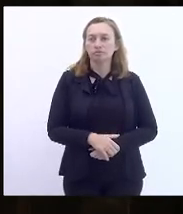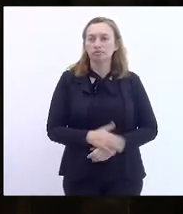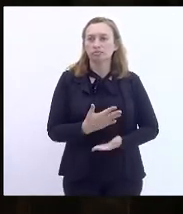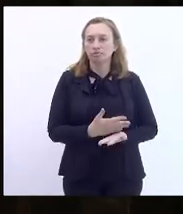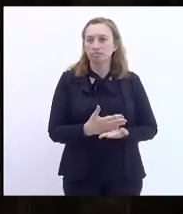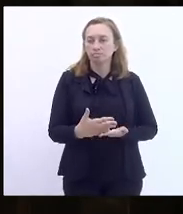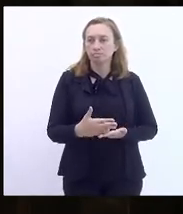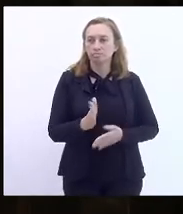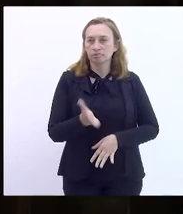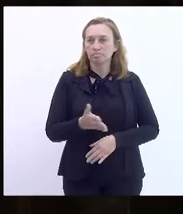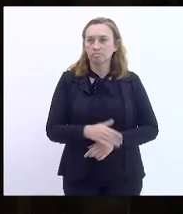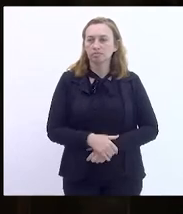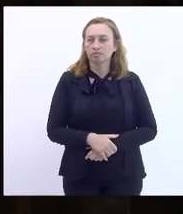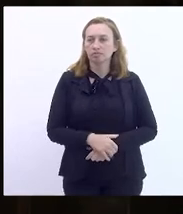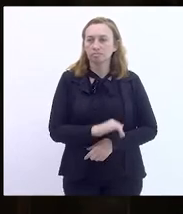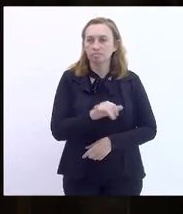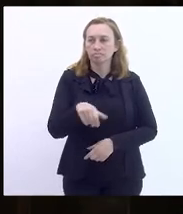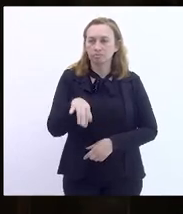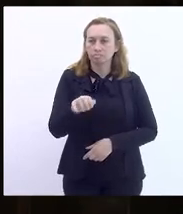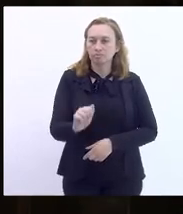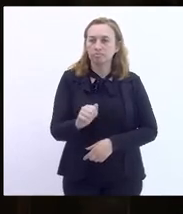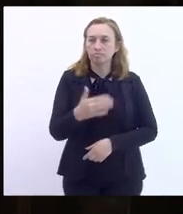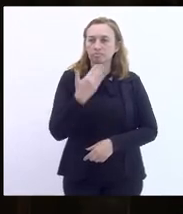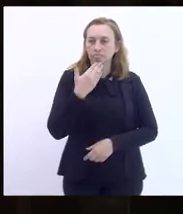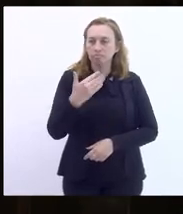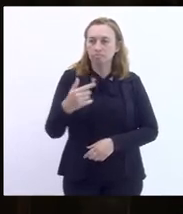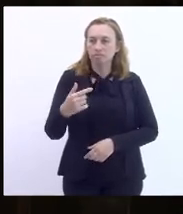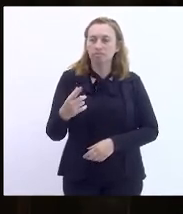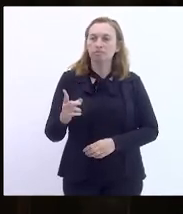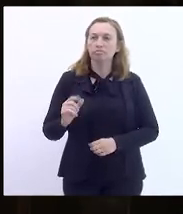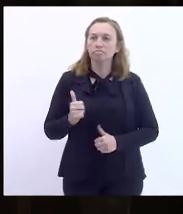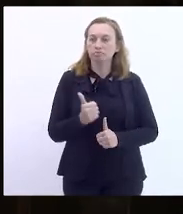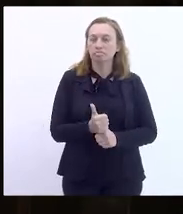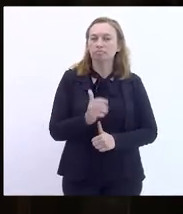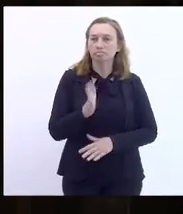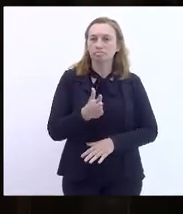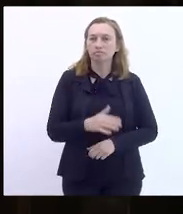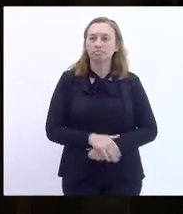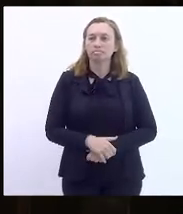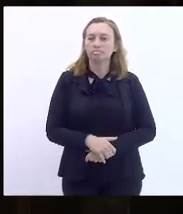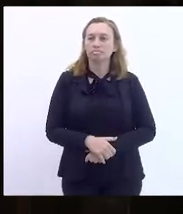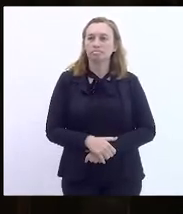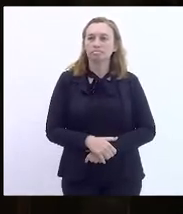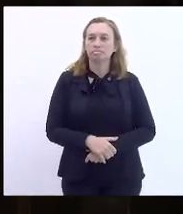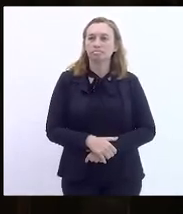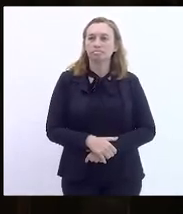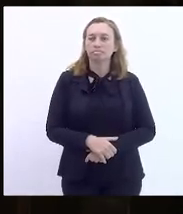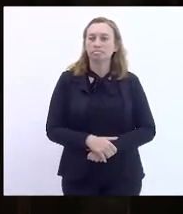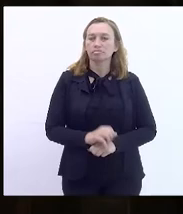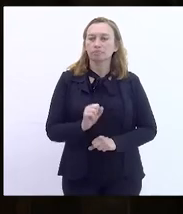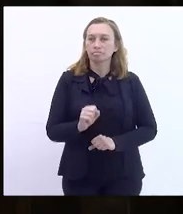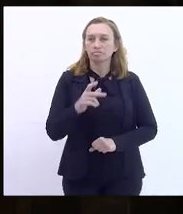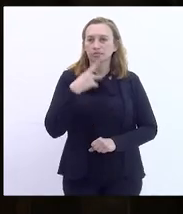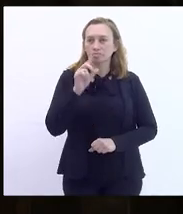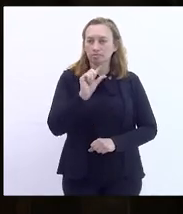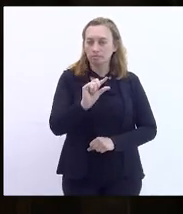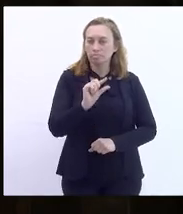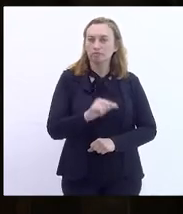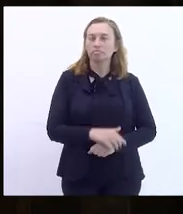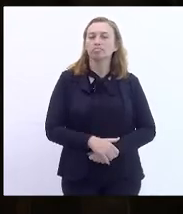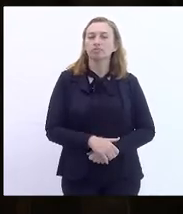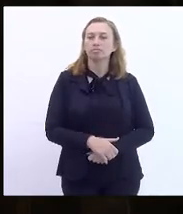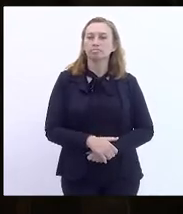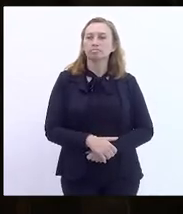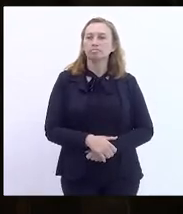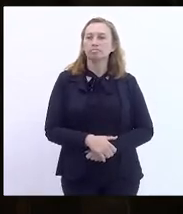bom então Jaime pediu o seu pedaço está aqui presente também já estaria presente mas que poderá se manifestar um pouco no lugar